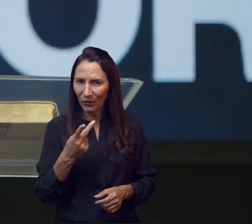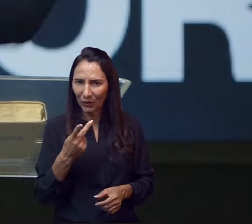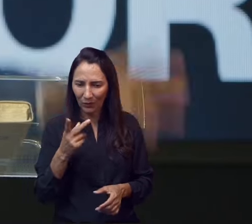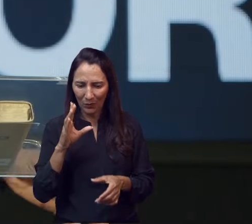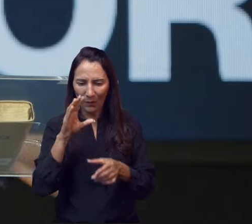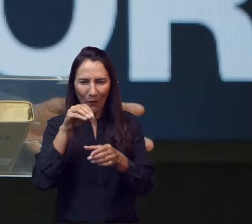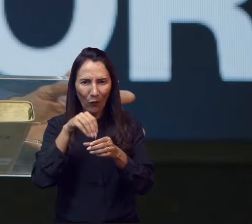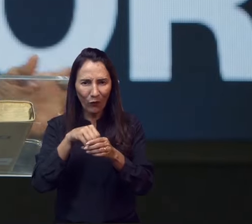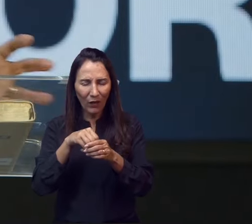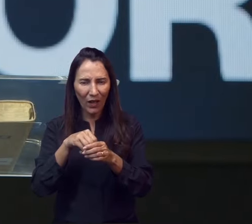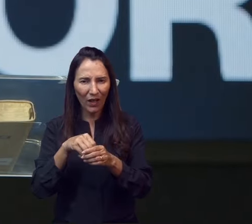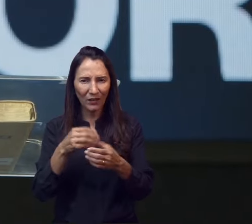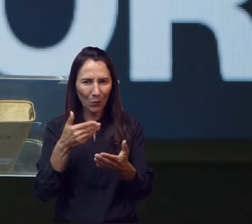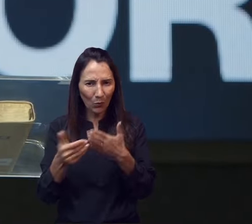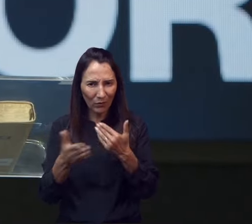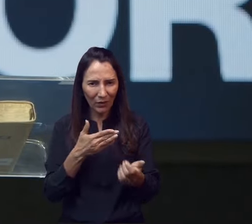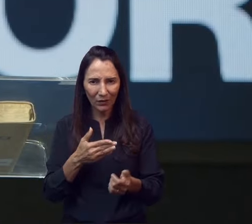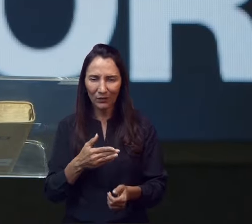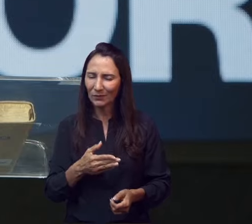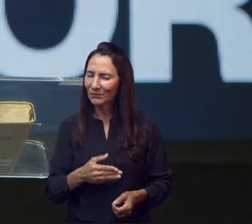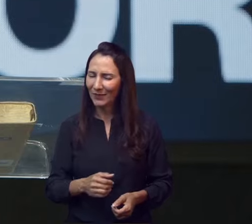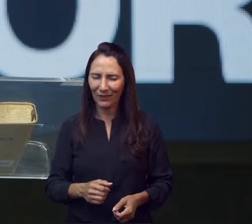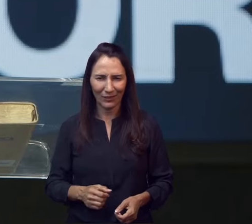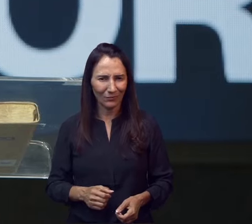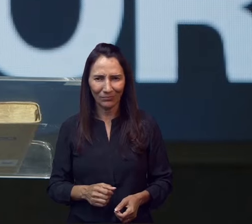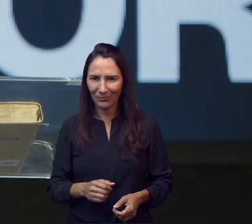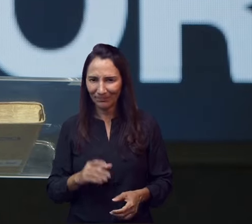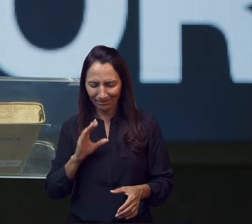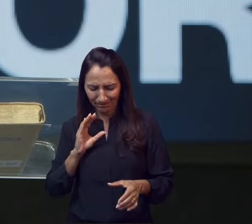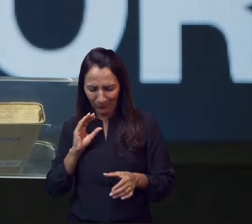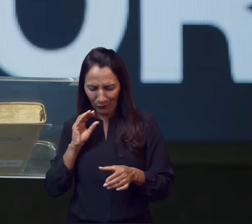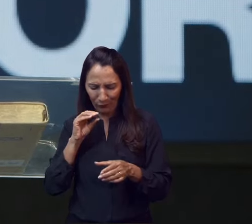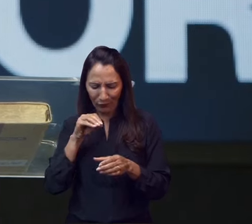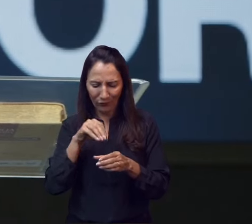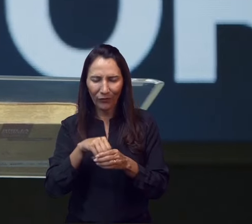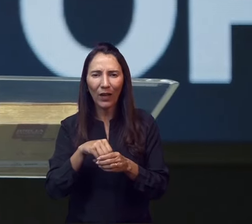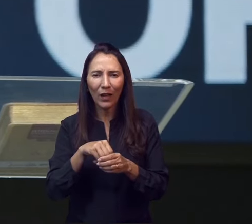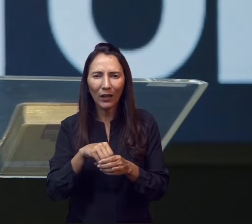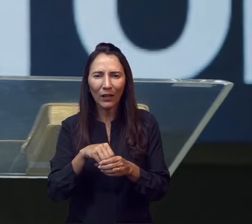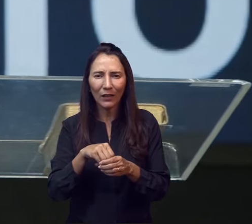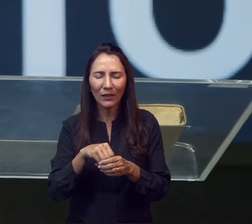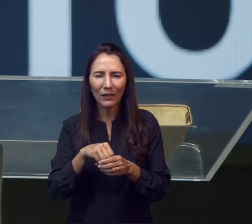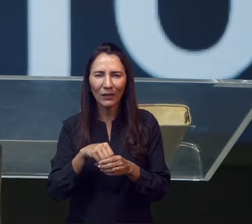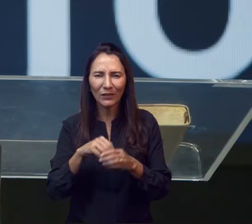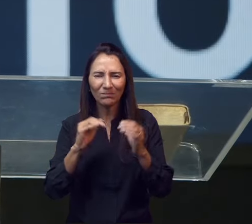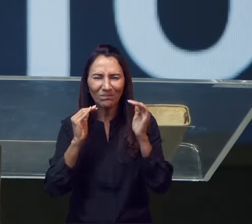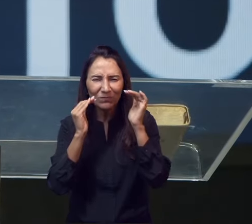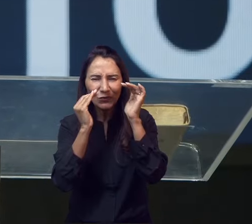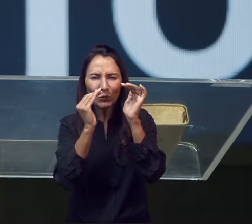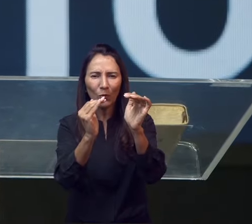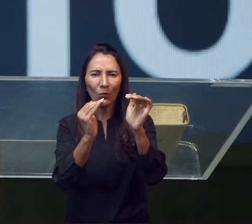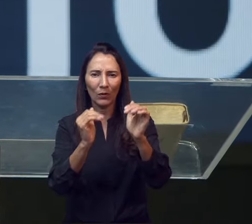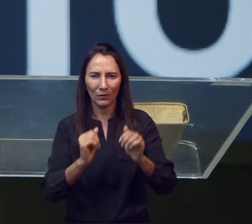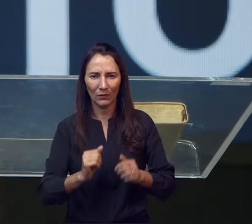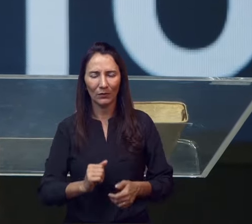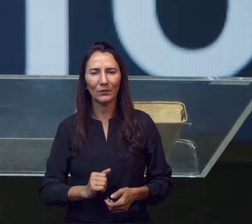qualquer mas estou falando de friso uma oferta de honra